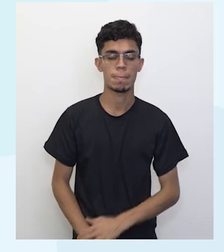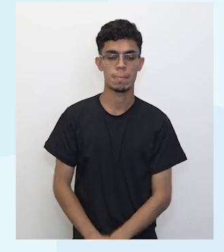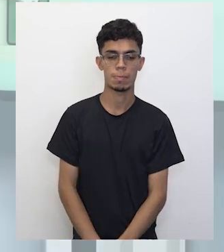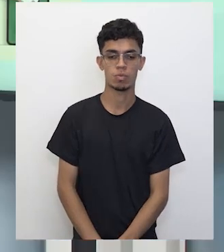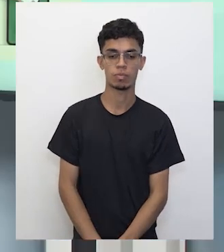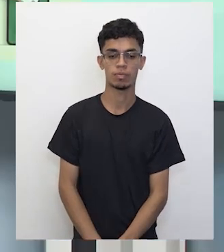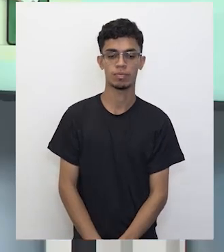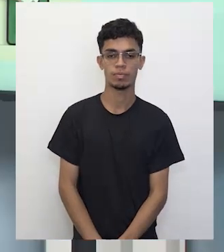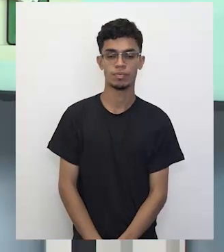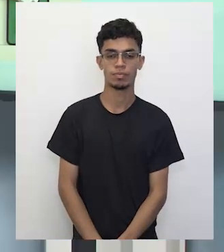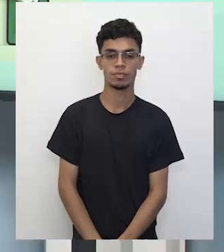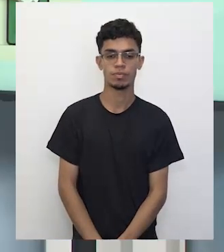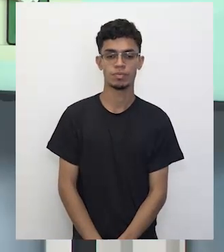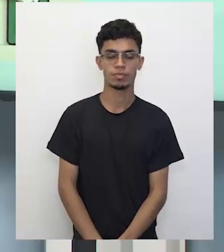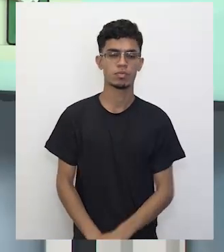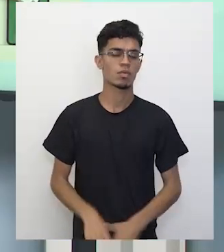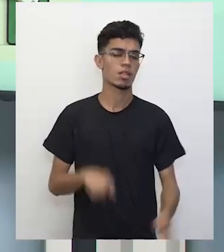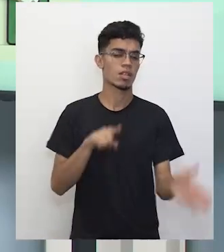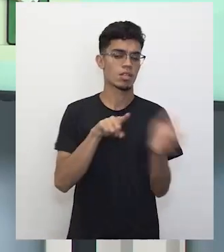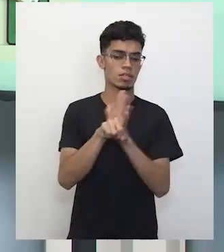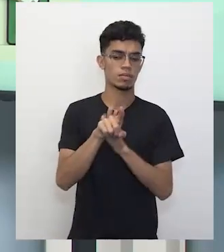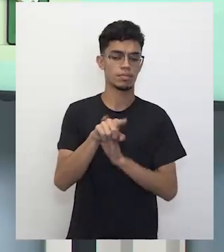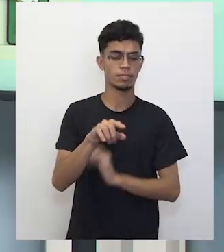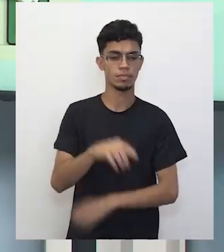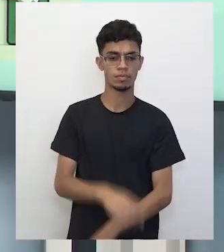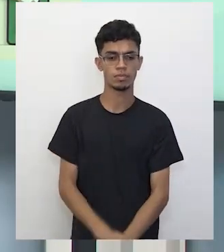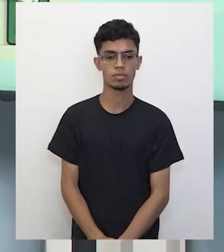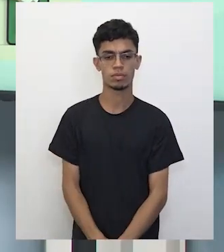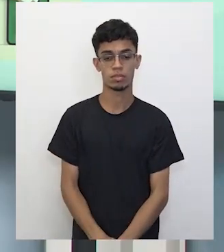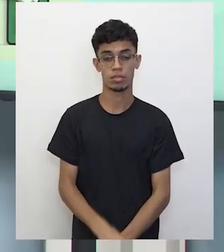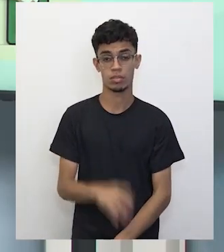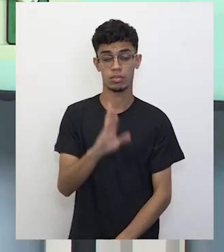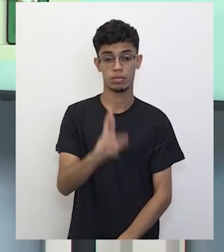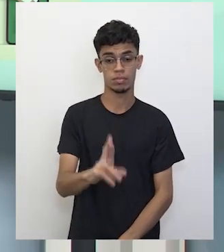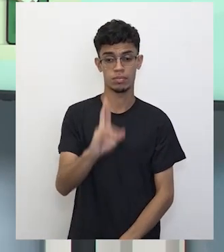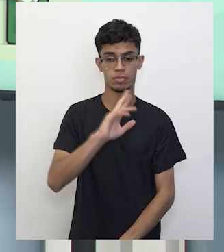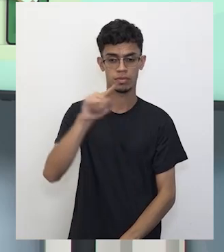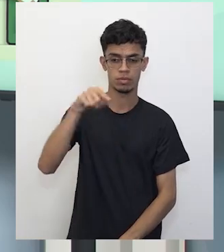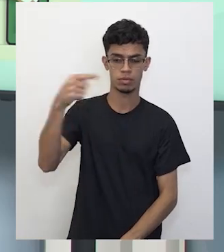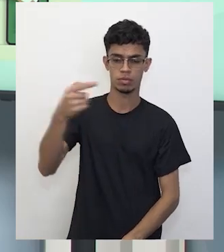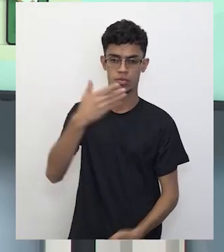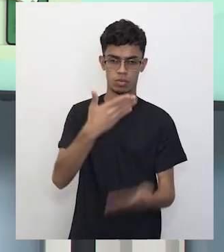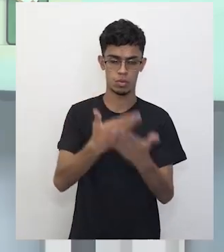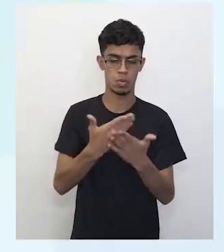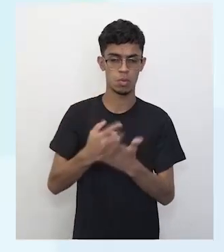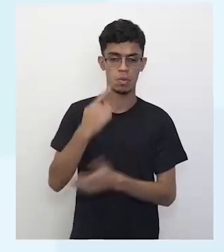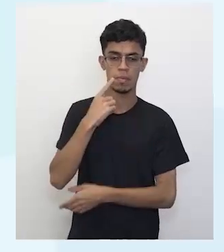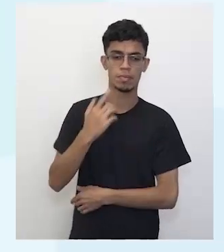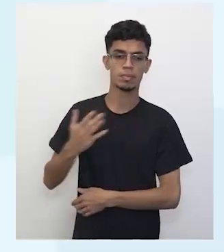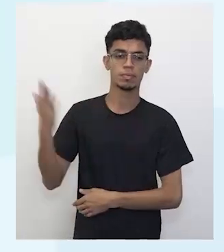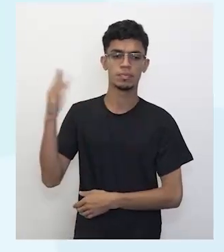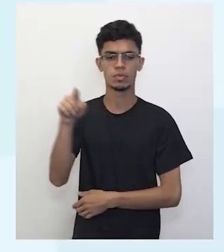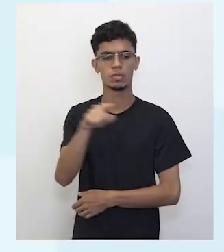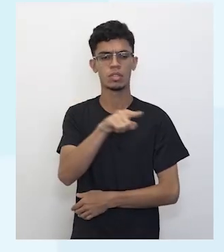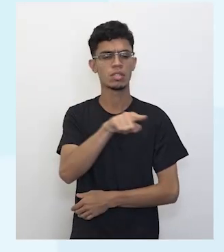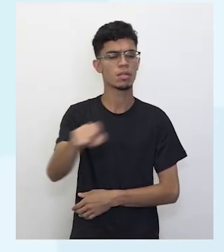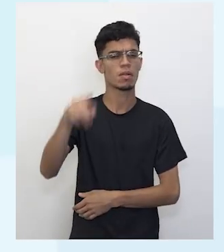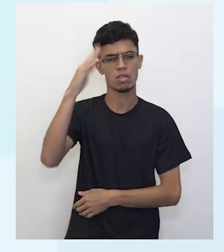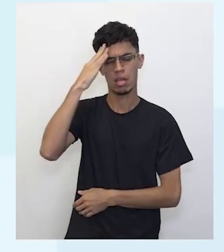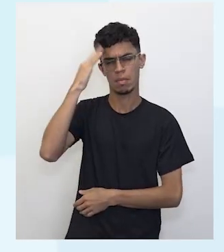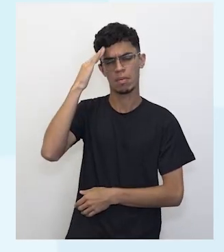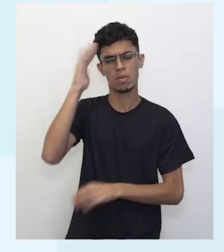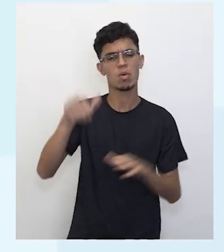princípio, nós vamos deixar aqui uma pergunta que nós vamos responder na próxima aula. Vejam bem, vocês sabem